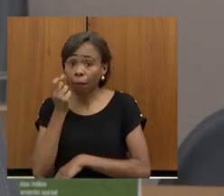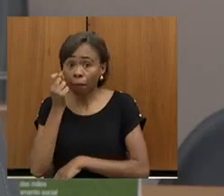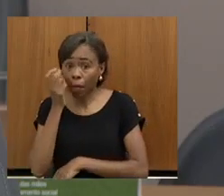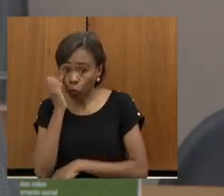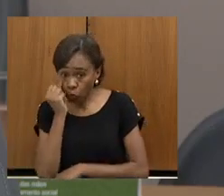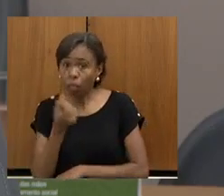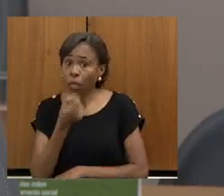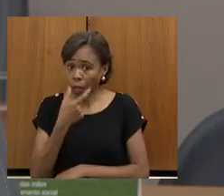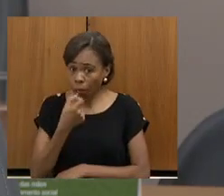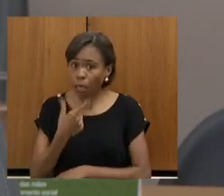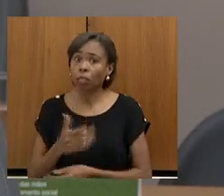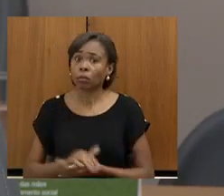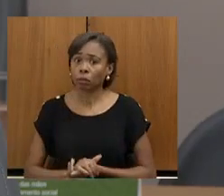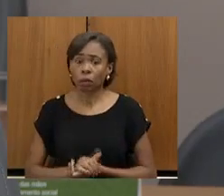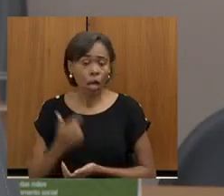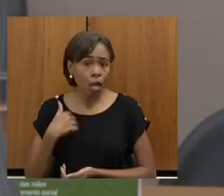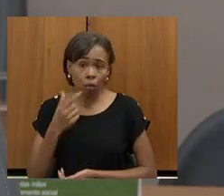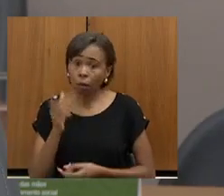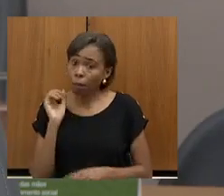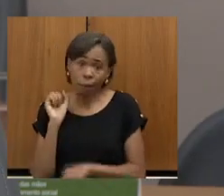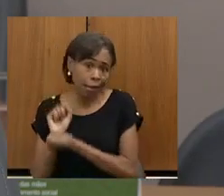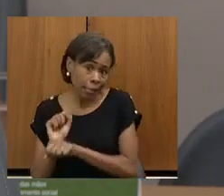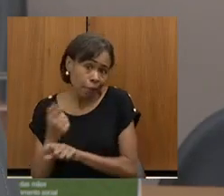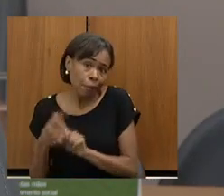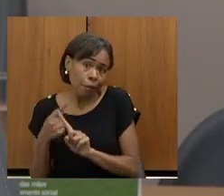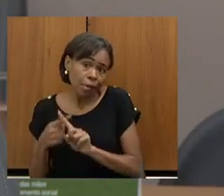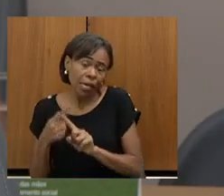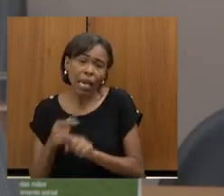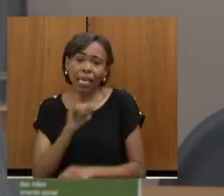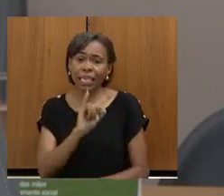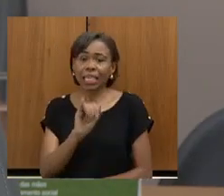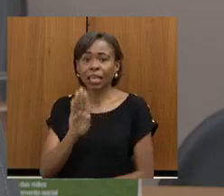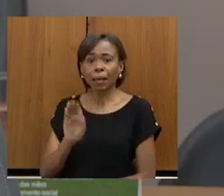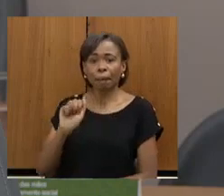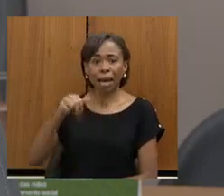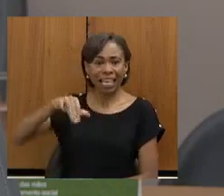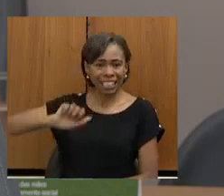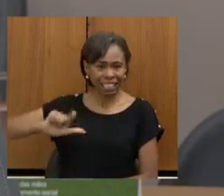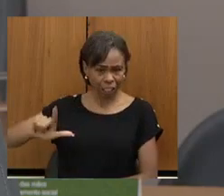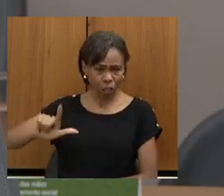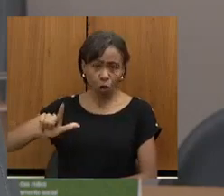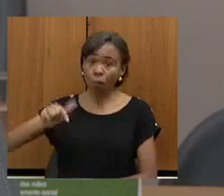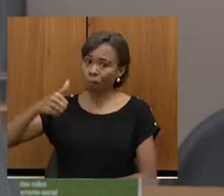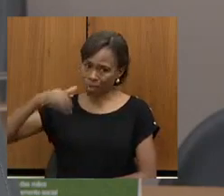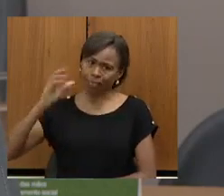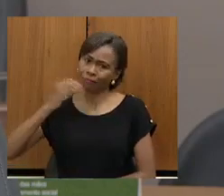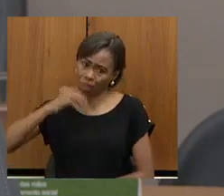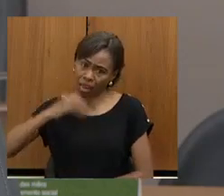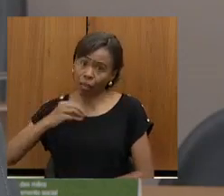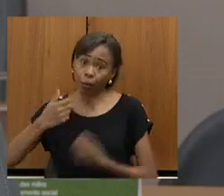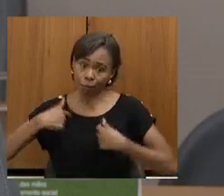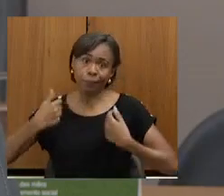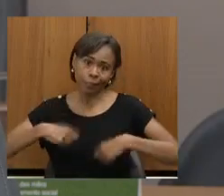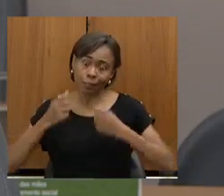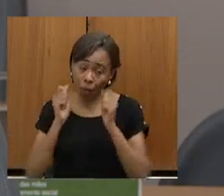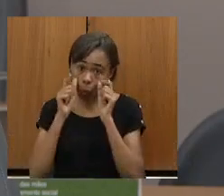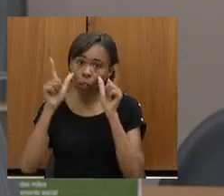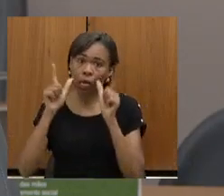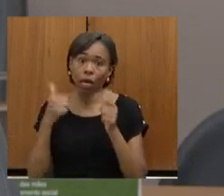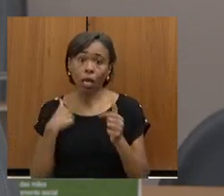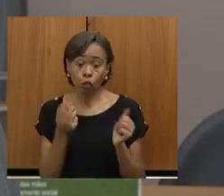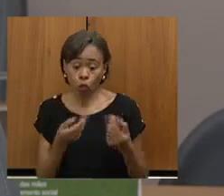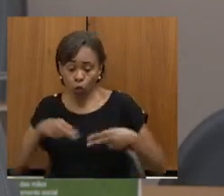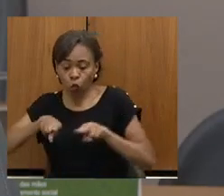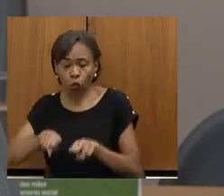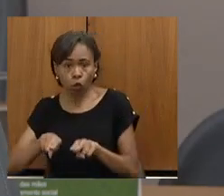E meia-noite eu nem estou tomando remédio para dormir porque eu estou tomando um banil porque ele é mais fraco que o Rivotril, porque eu preciso acordar, porque eu estou dormindo com o Davi na